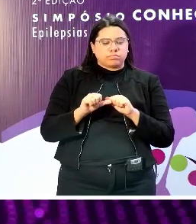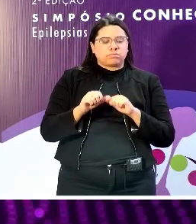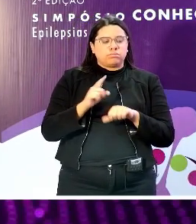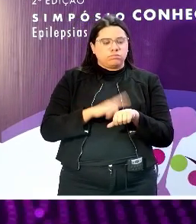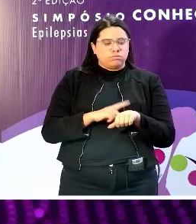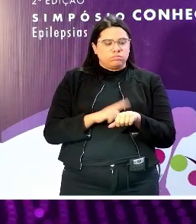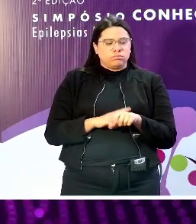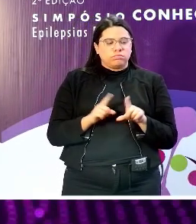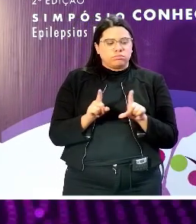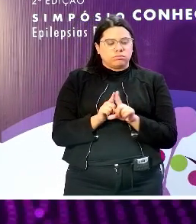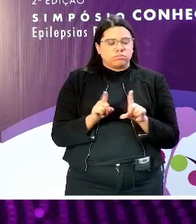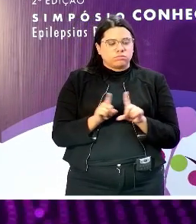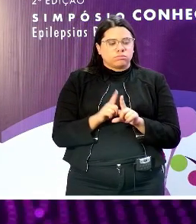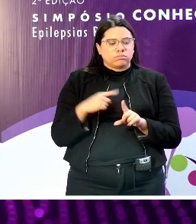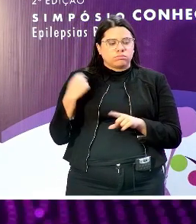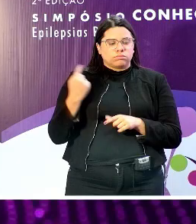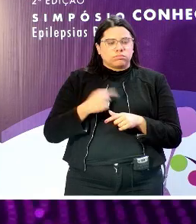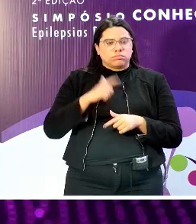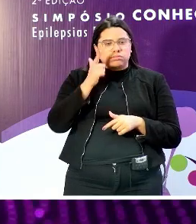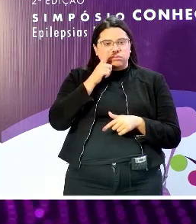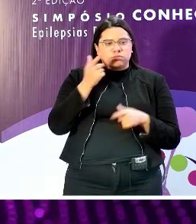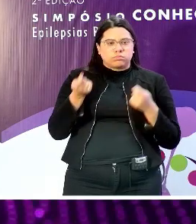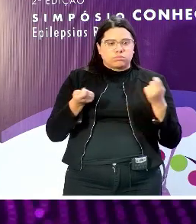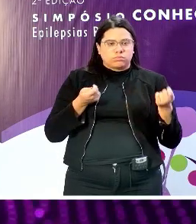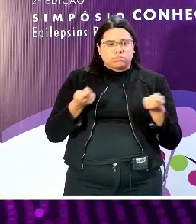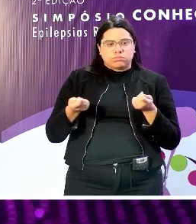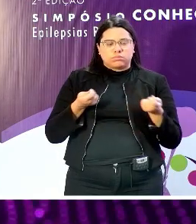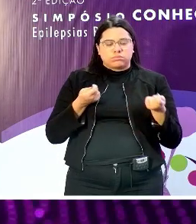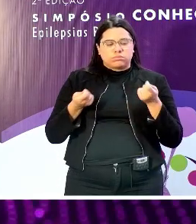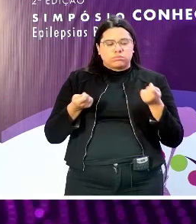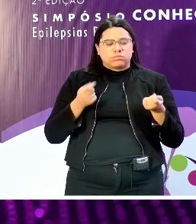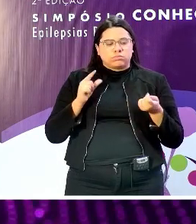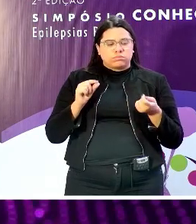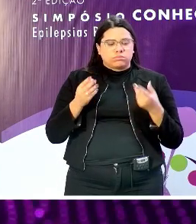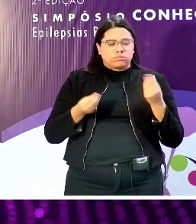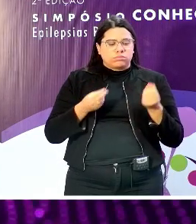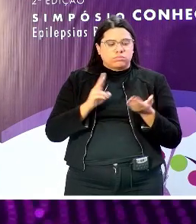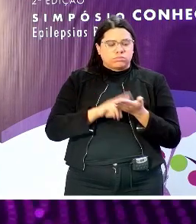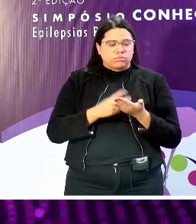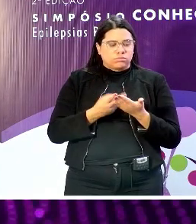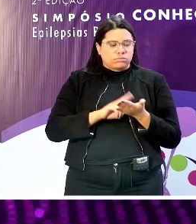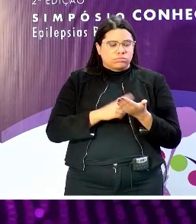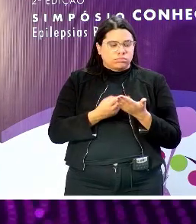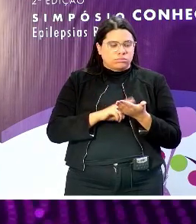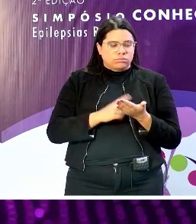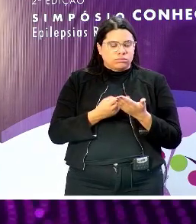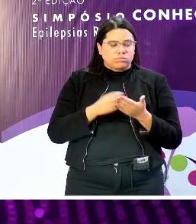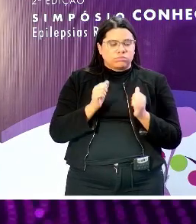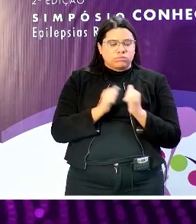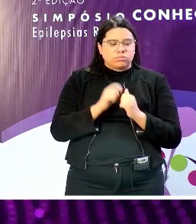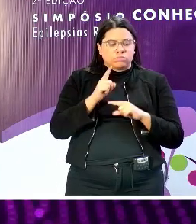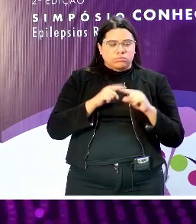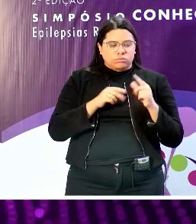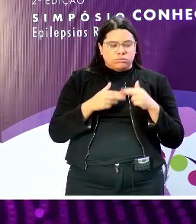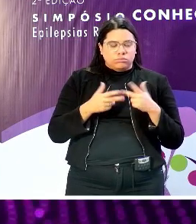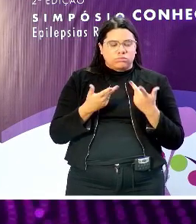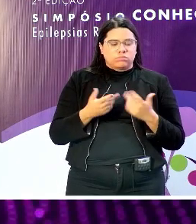também. Então, a gente consegue controlar um pouco da epilepsia com esse dispositivo.